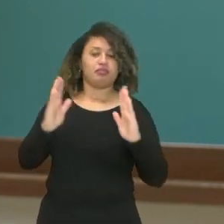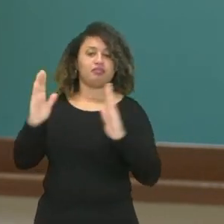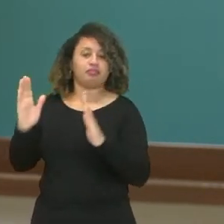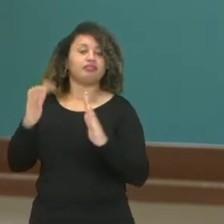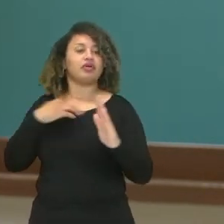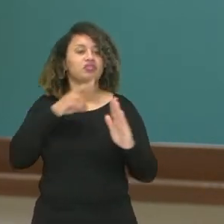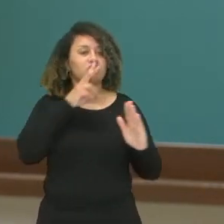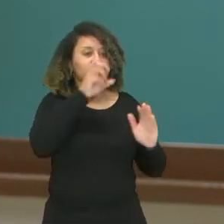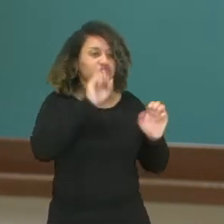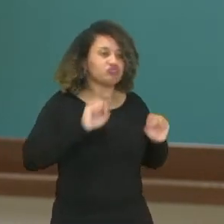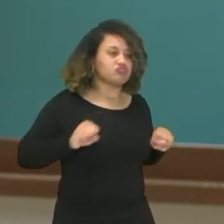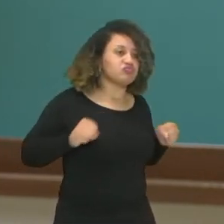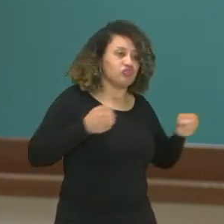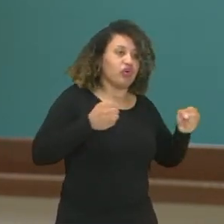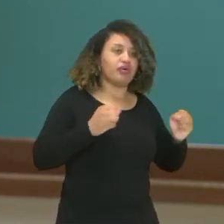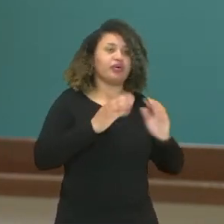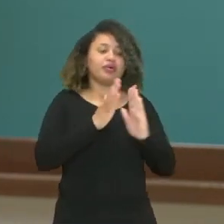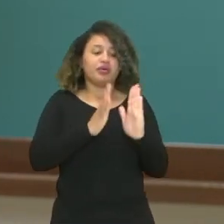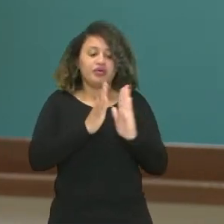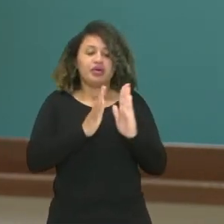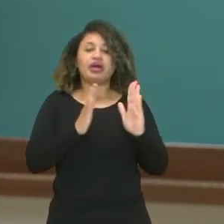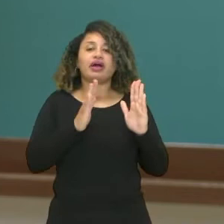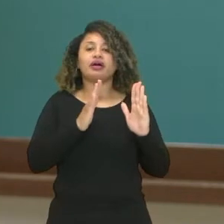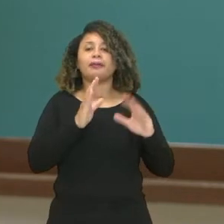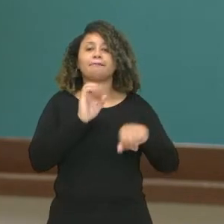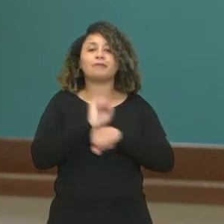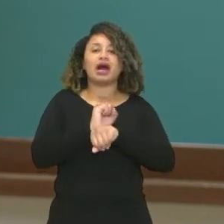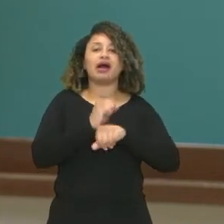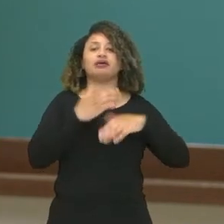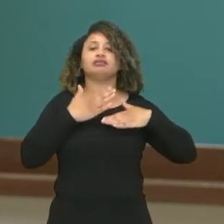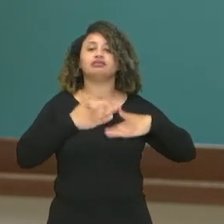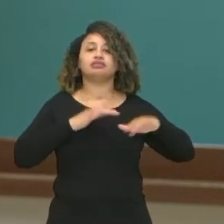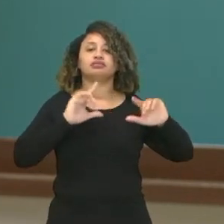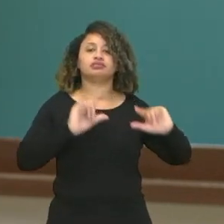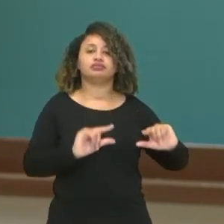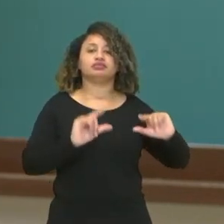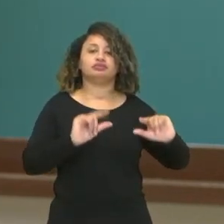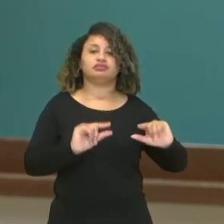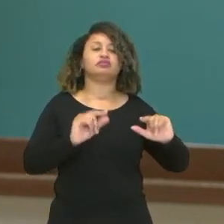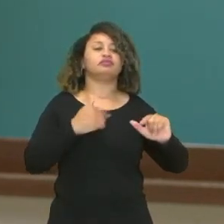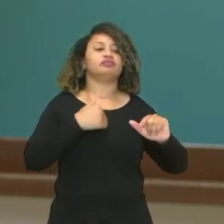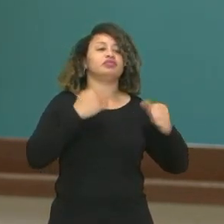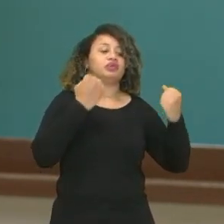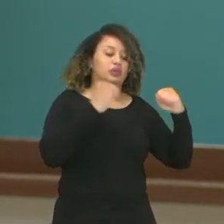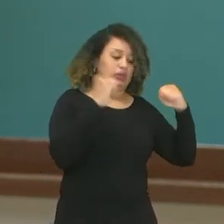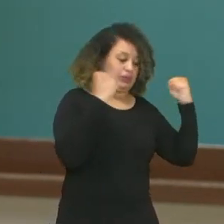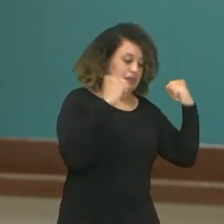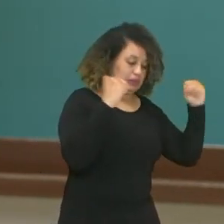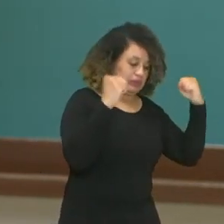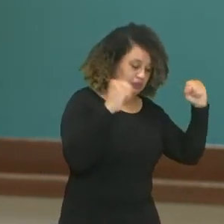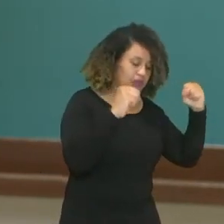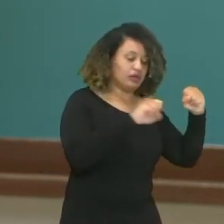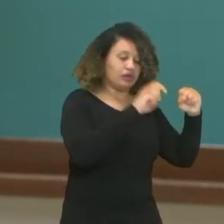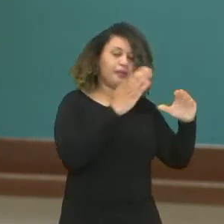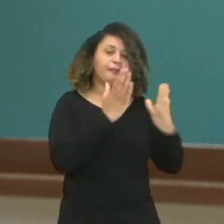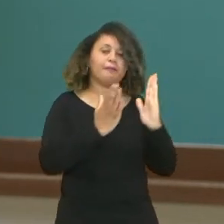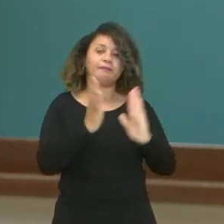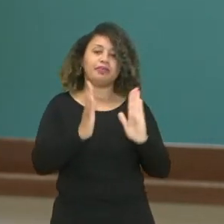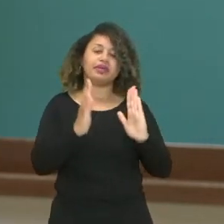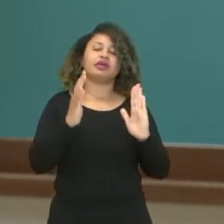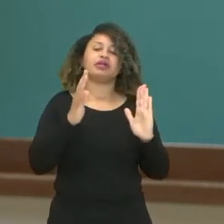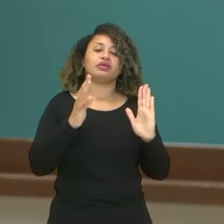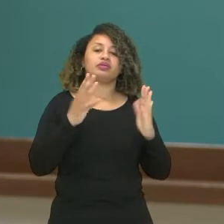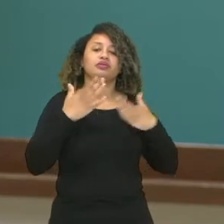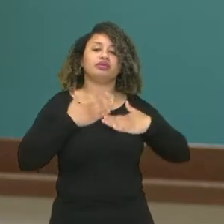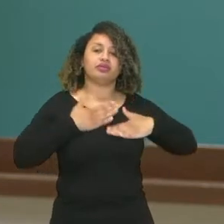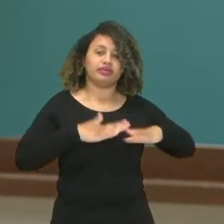esforço físico com tempos curtos de recuperação. Então, você vai ter o exercício e um tempo curto para recuperar. Então,